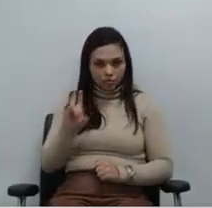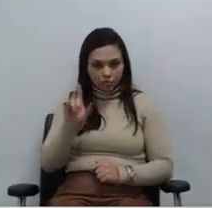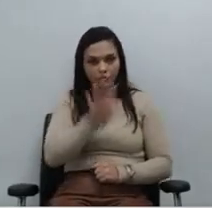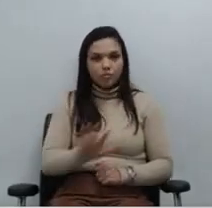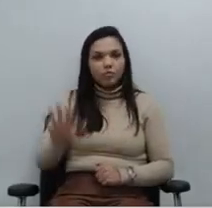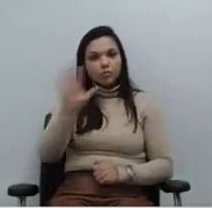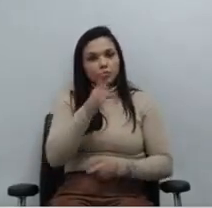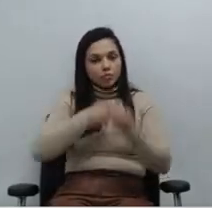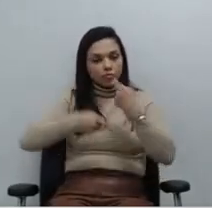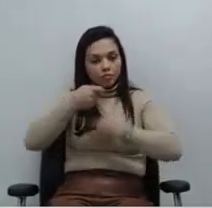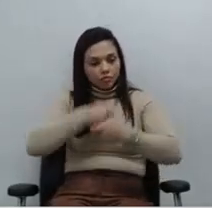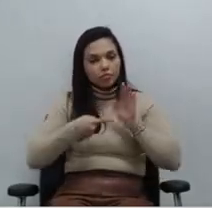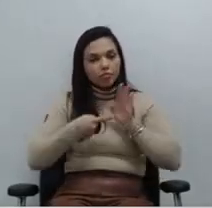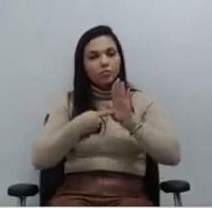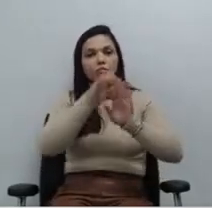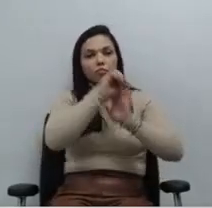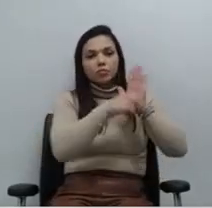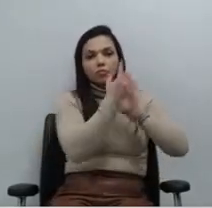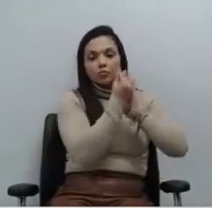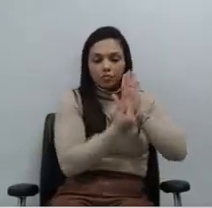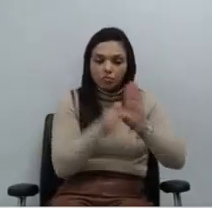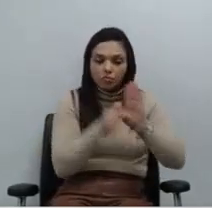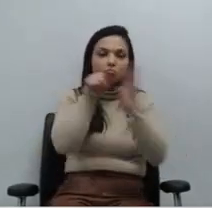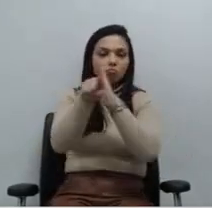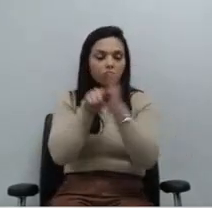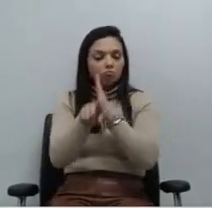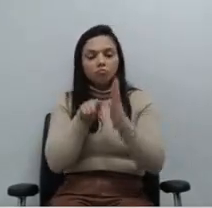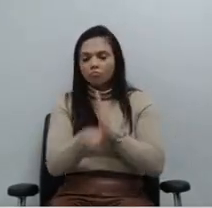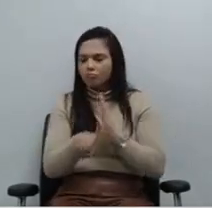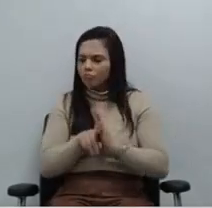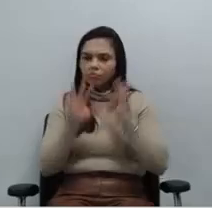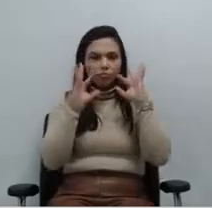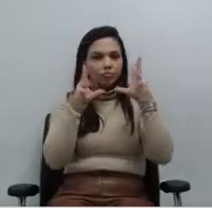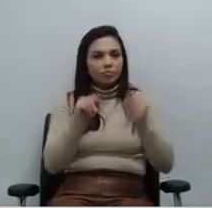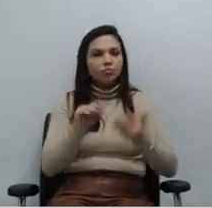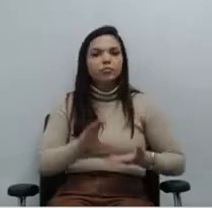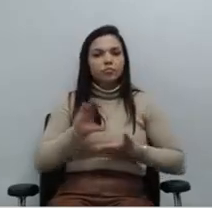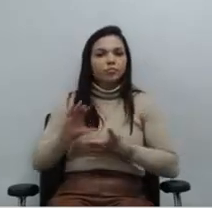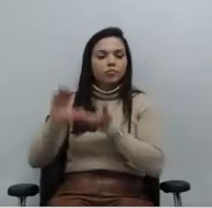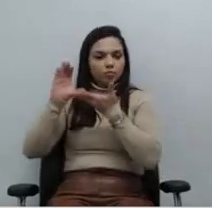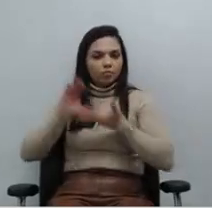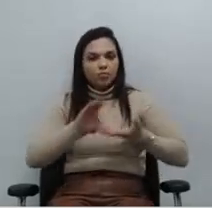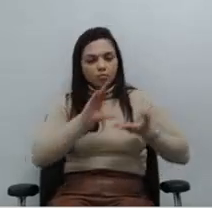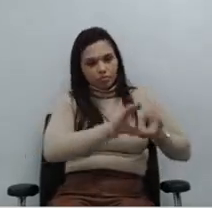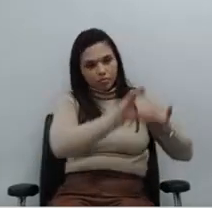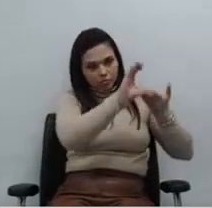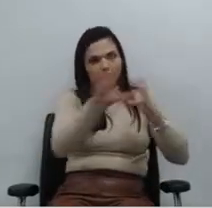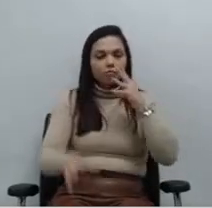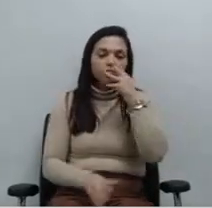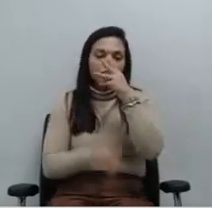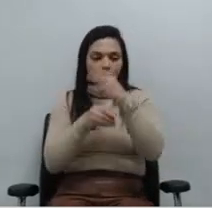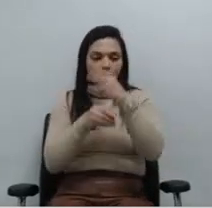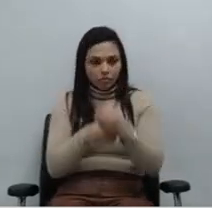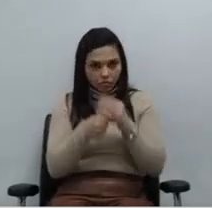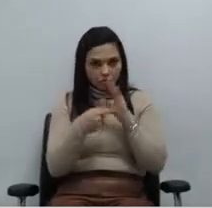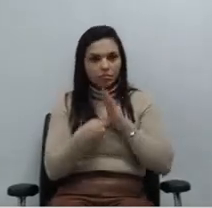proposta orçamentária de 2025, esclarecendo os questionamentos dos conselheiros e conselheiras eleitos e natos. Em complementação